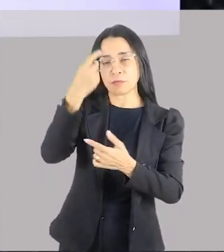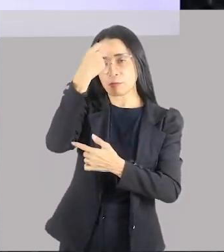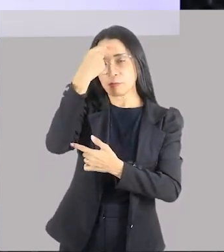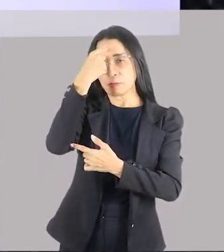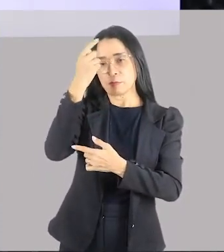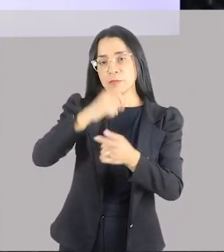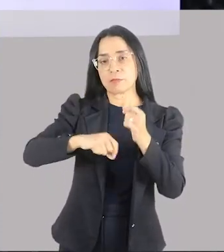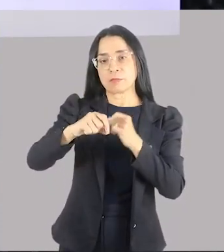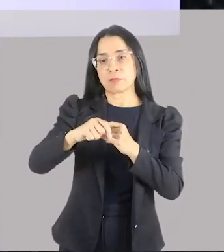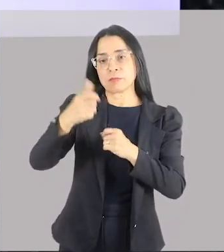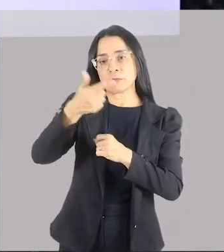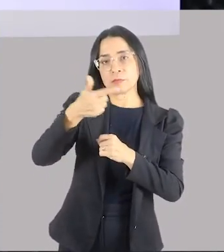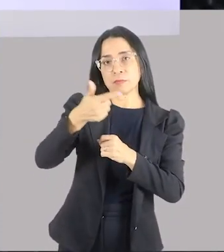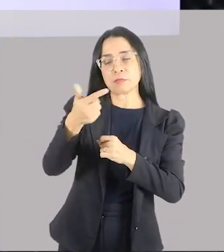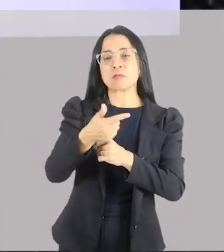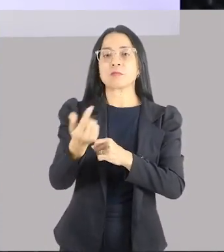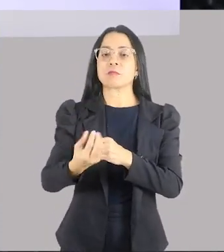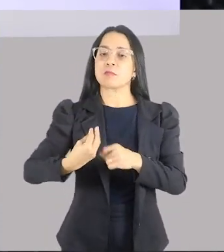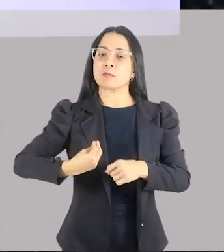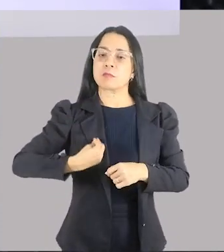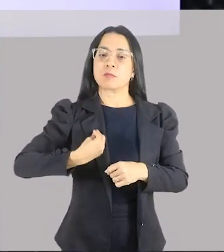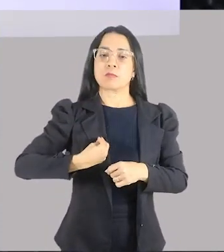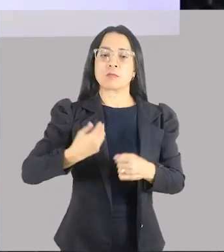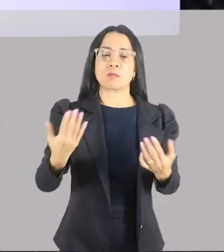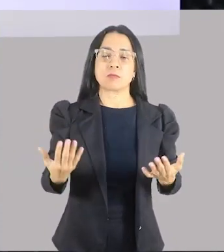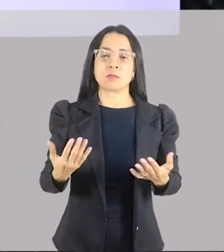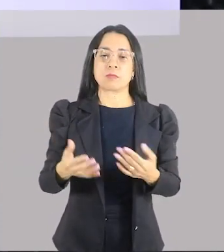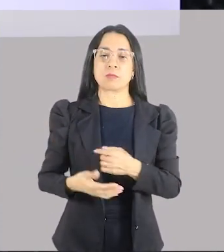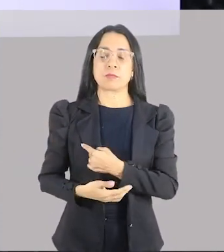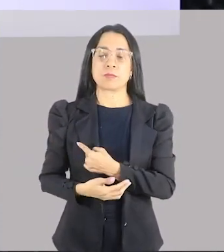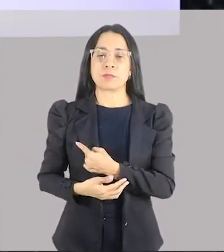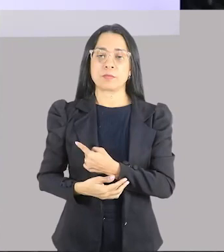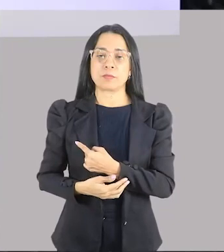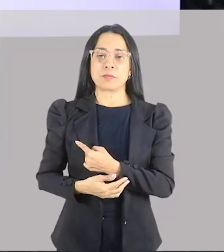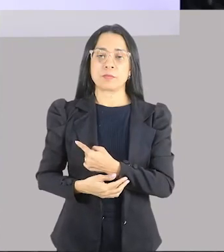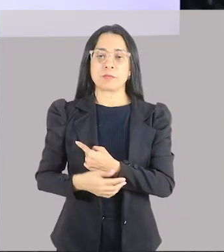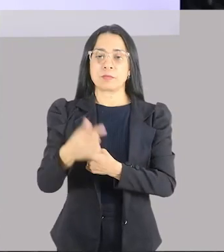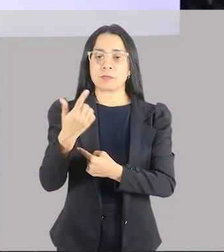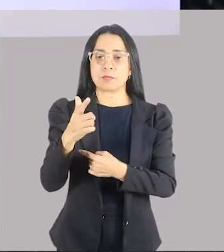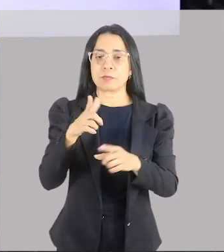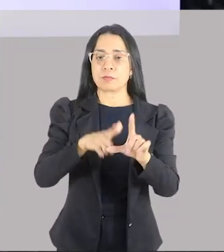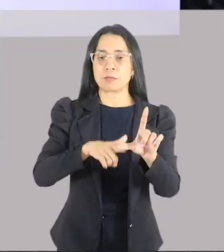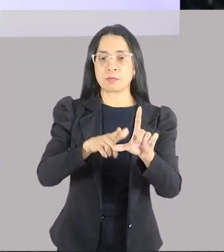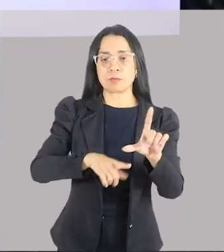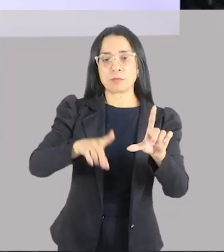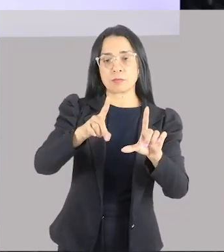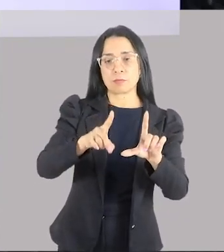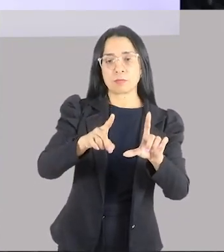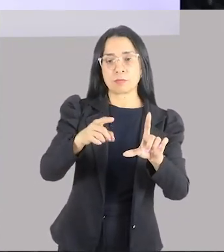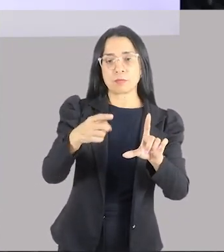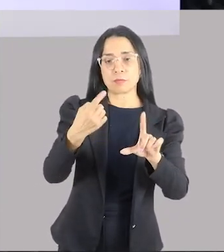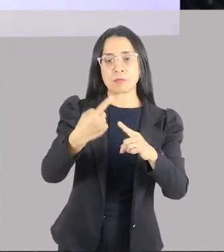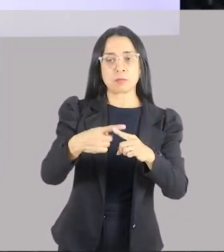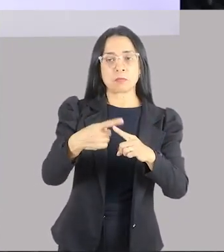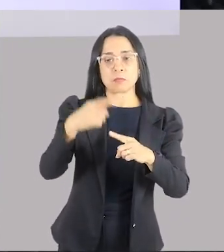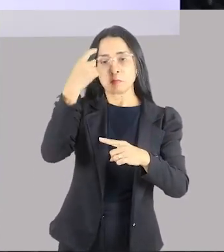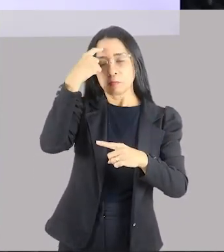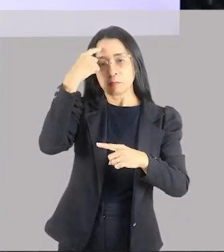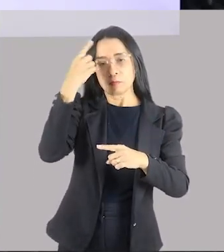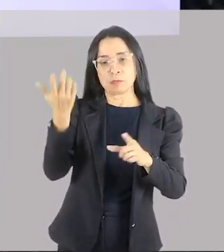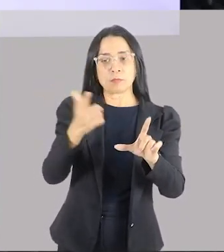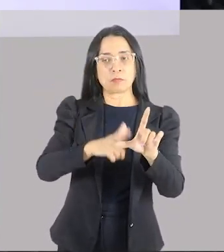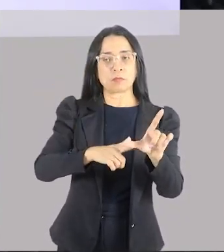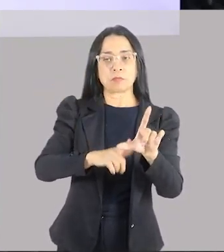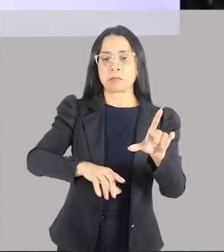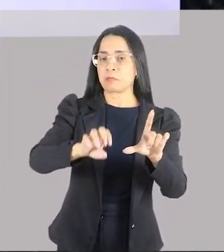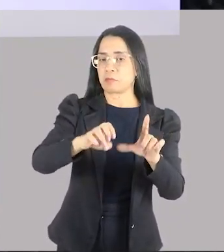pensar, a segunda verdade é a existência. Nós não temos a letra D, porque ele não pensa a mitologia, nós não